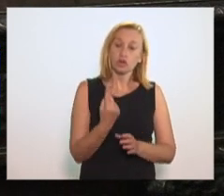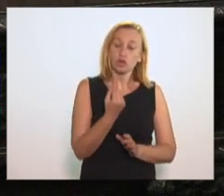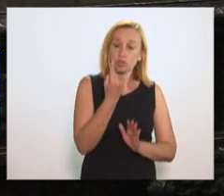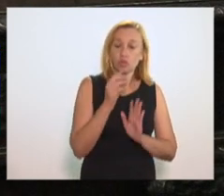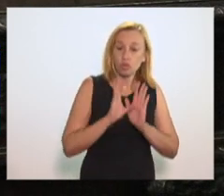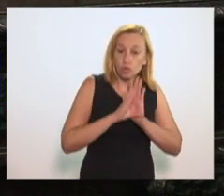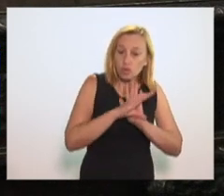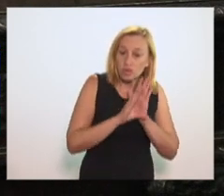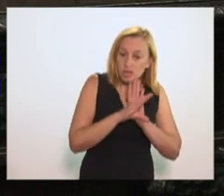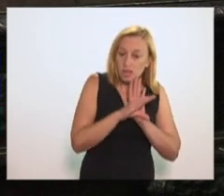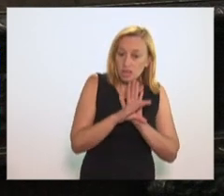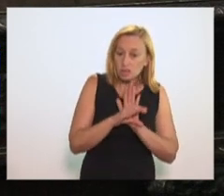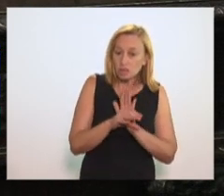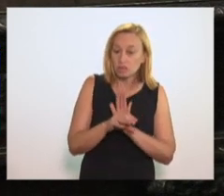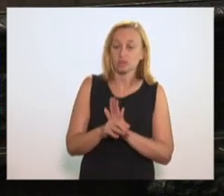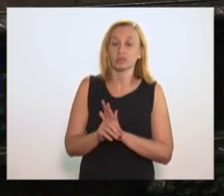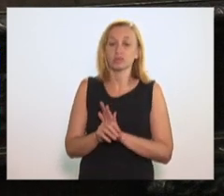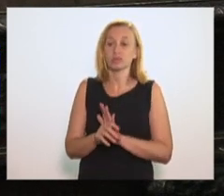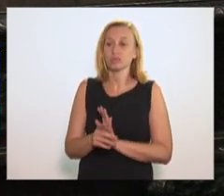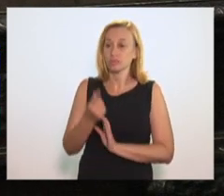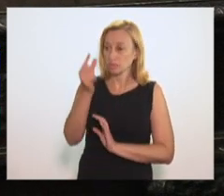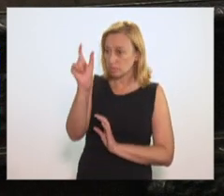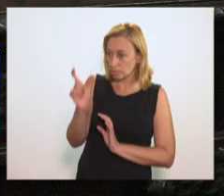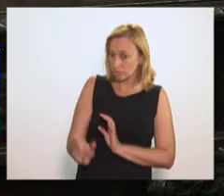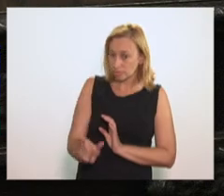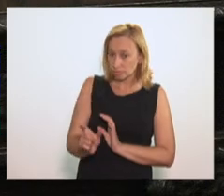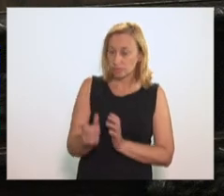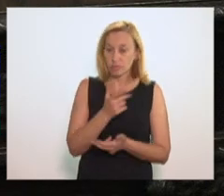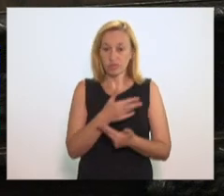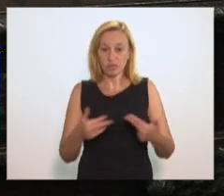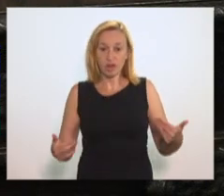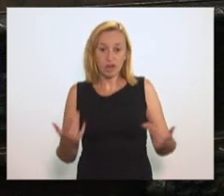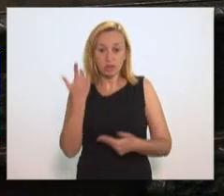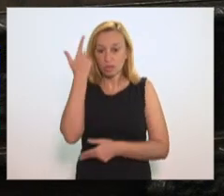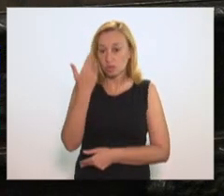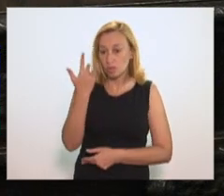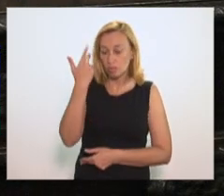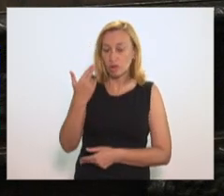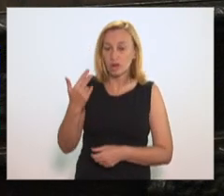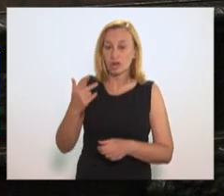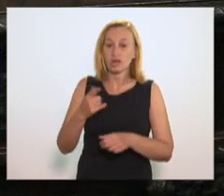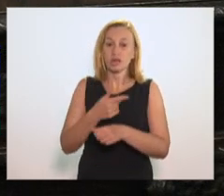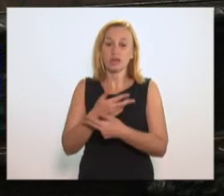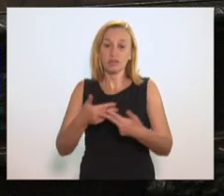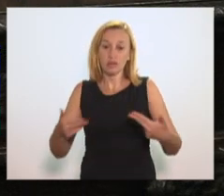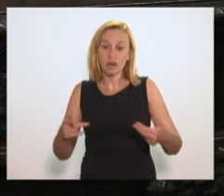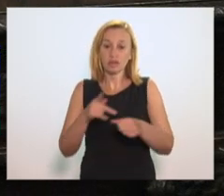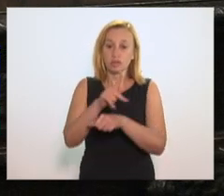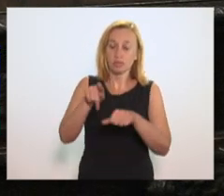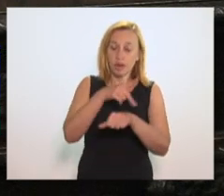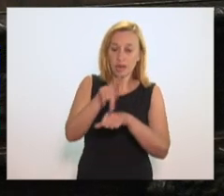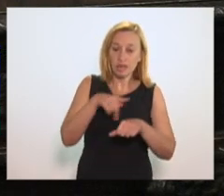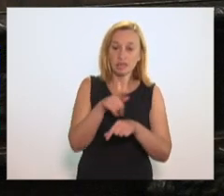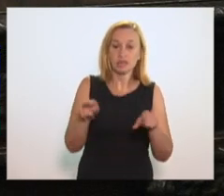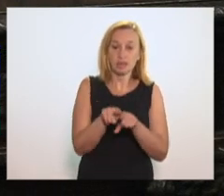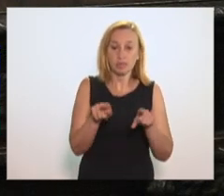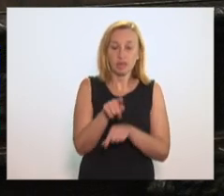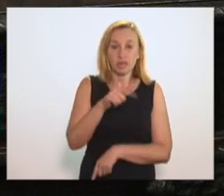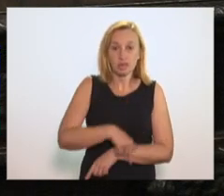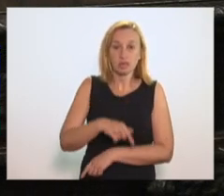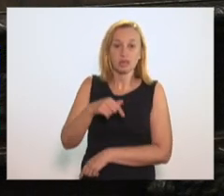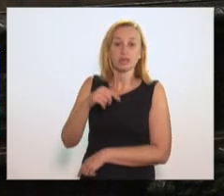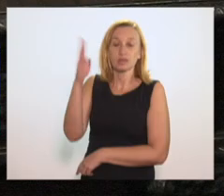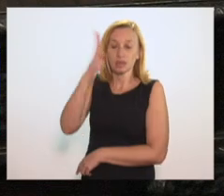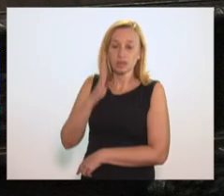muito comum já em vários países e já presente no Brasil eu lembro por exemplo a experiência de